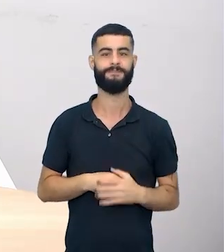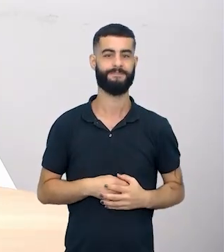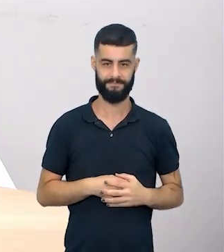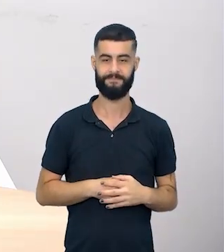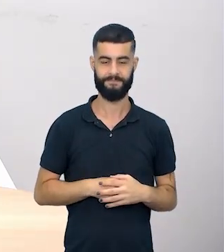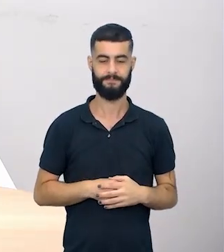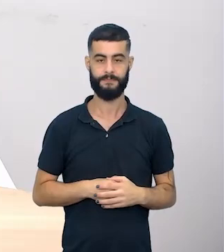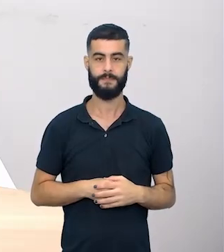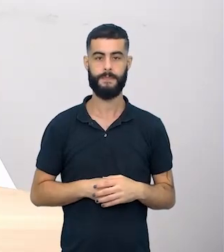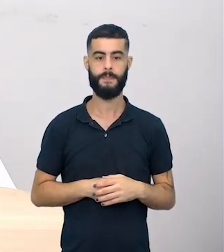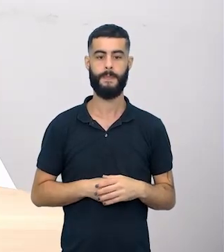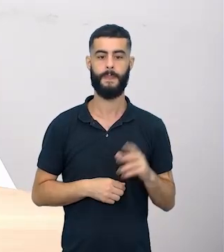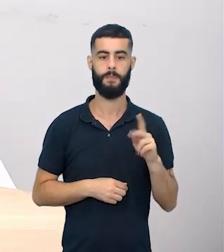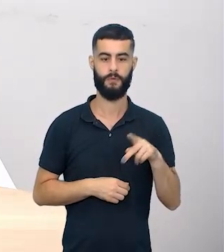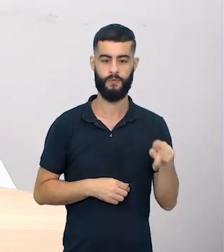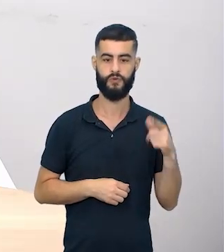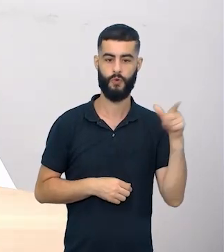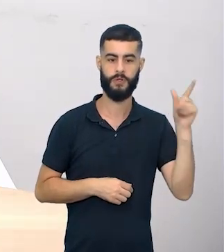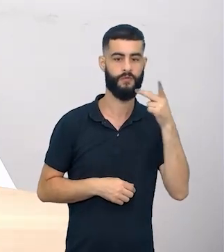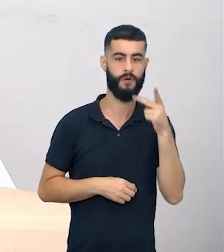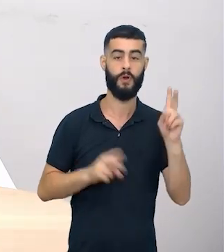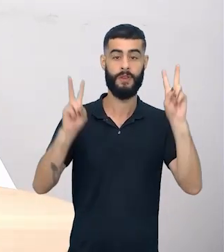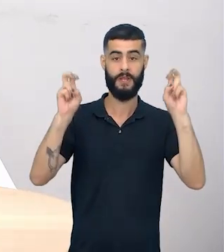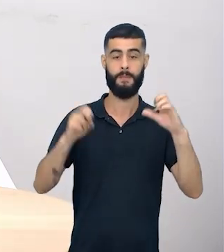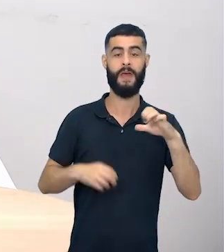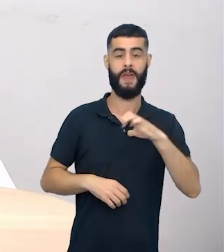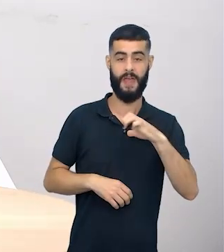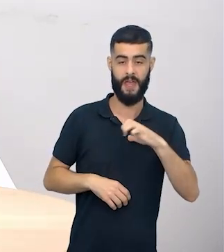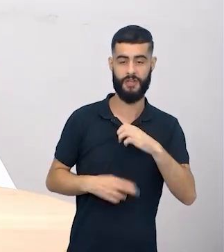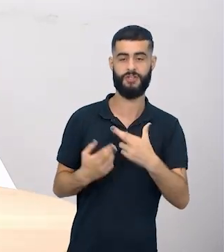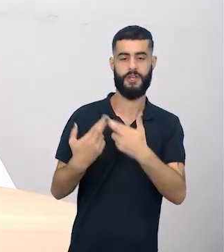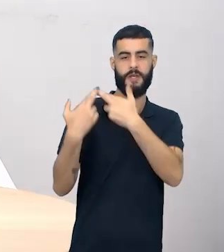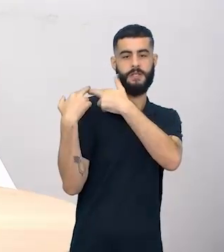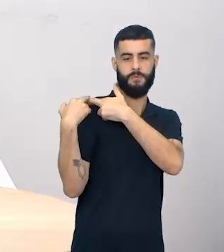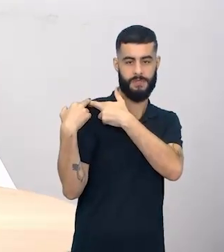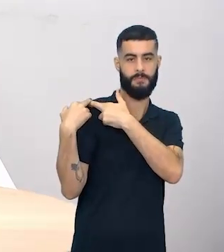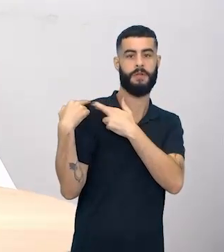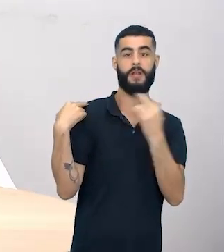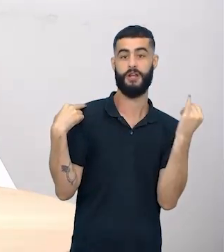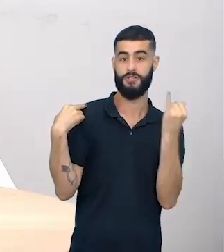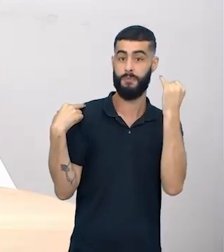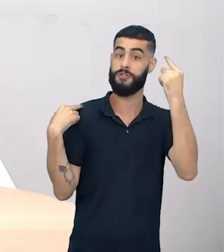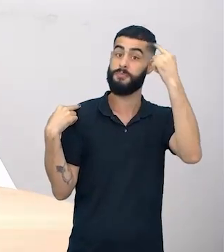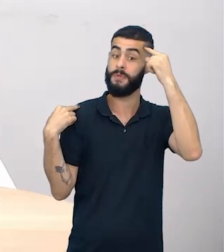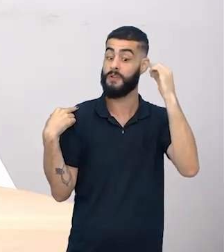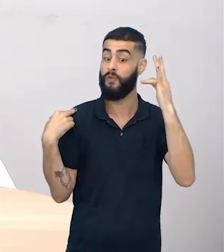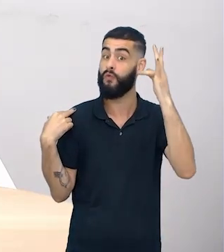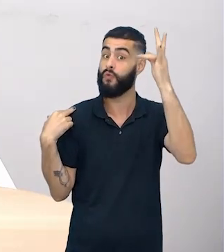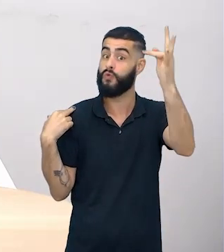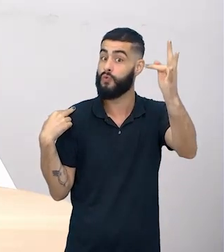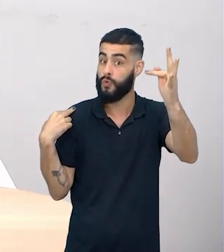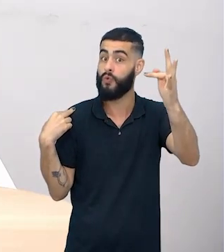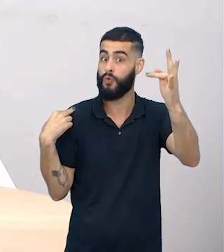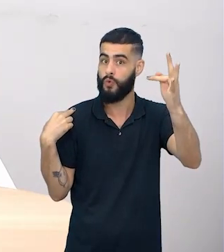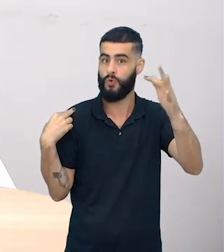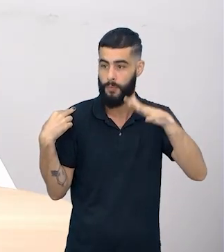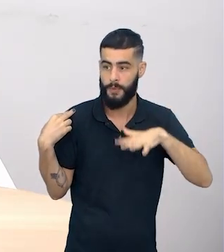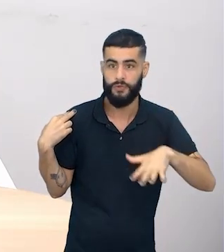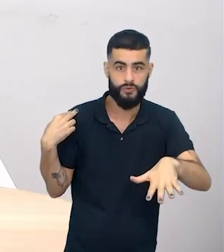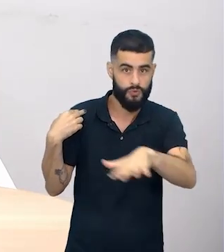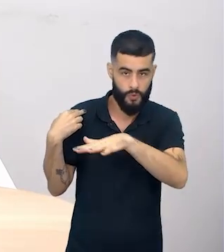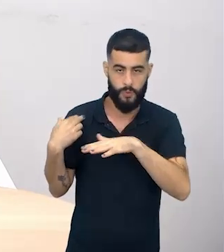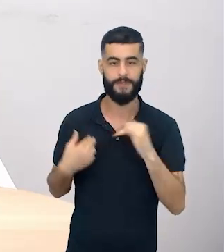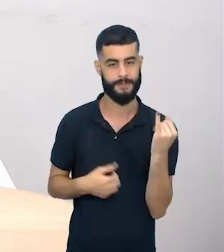Professora Lídia, em virtude da ética, da responsabilidade e preocupação com as gerações futuras, muito importante